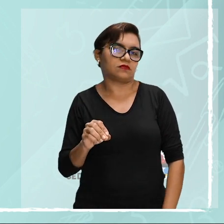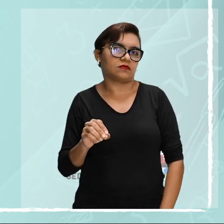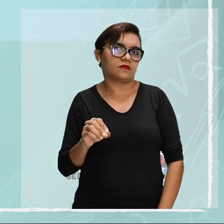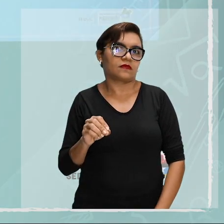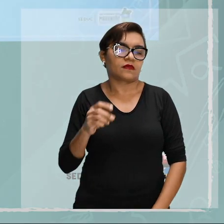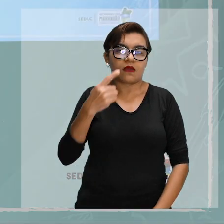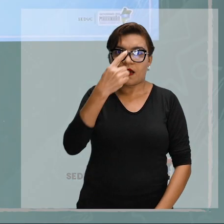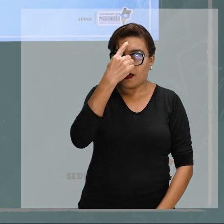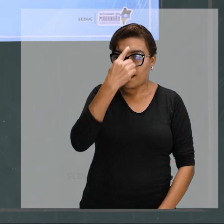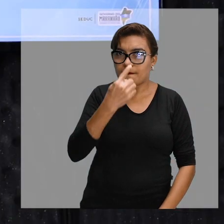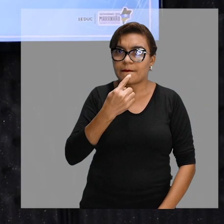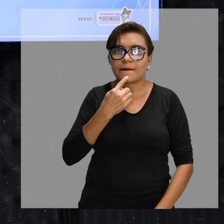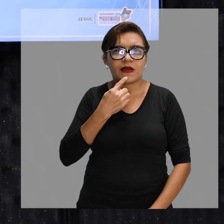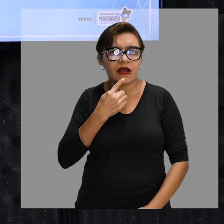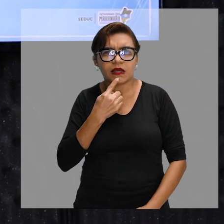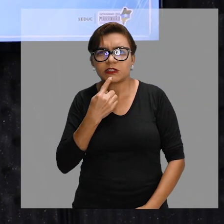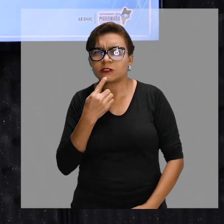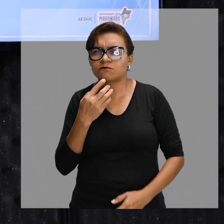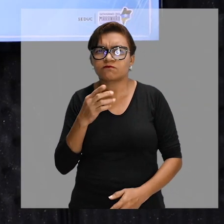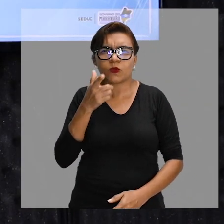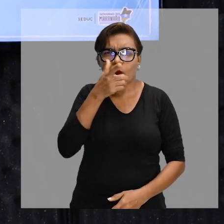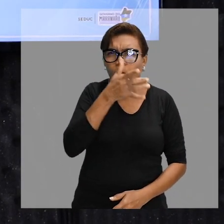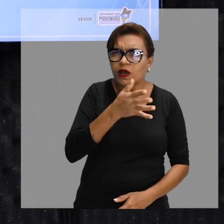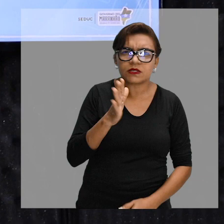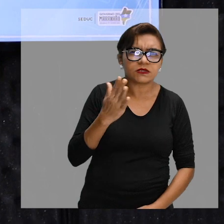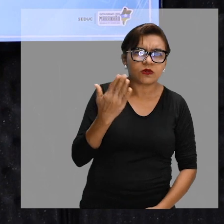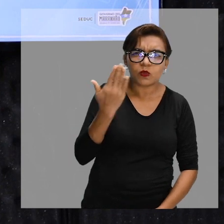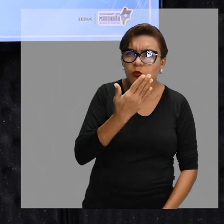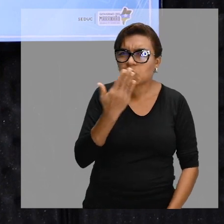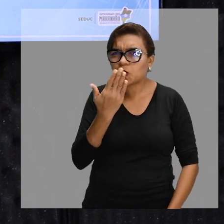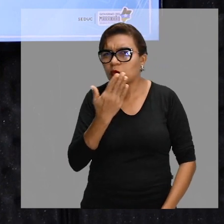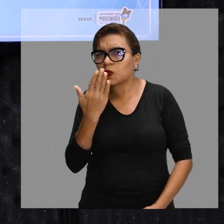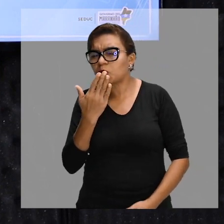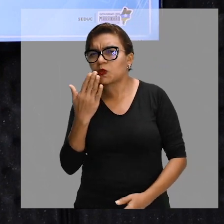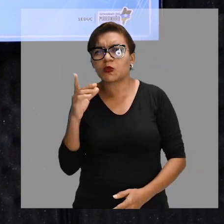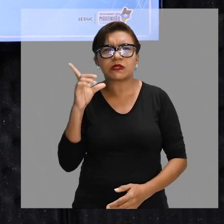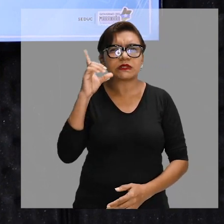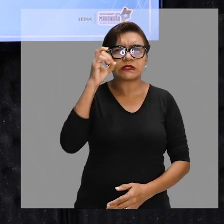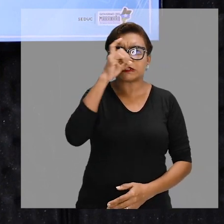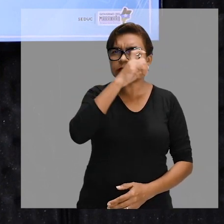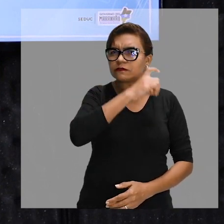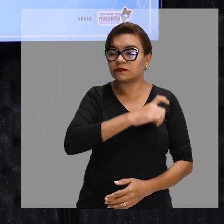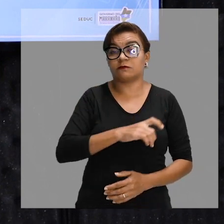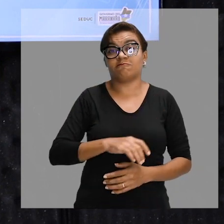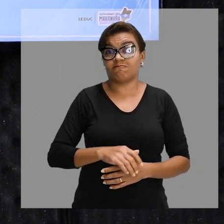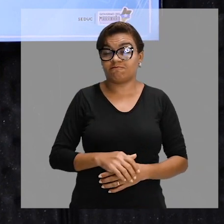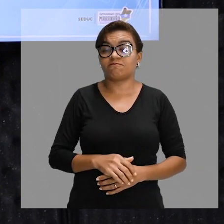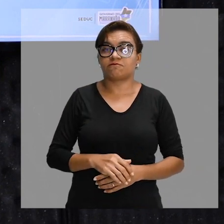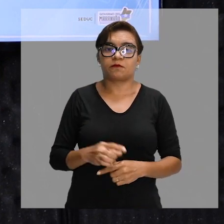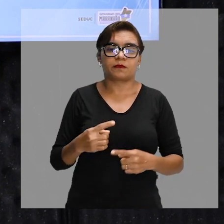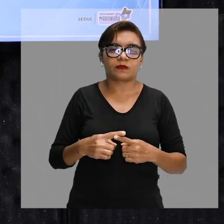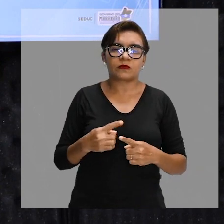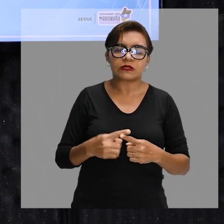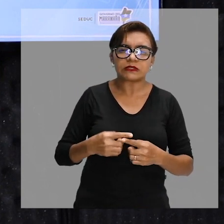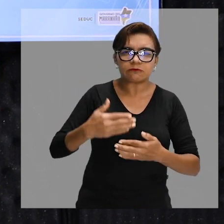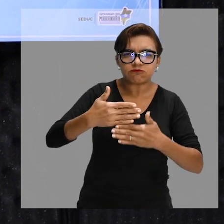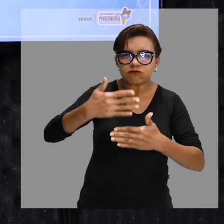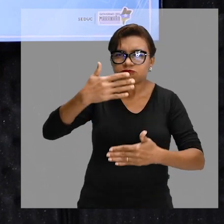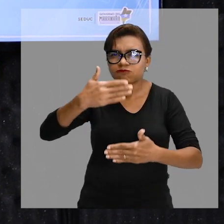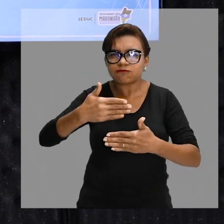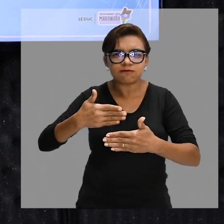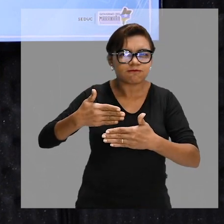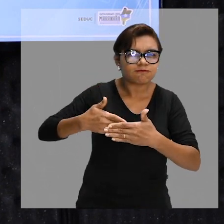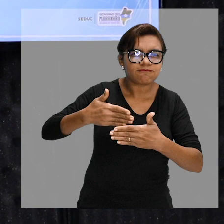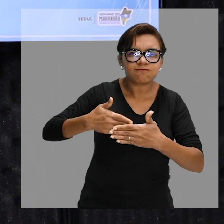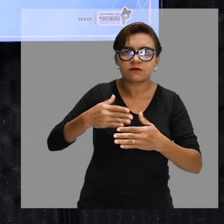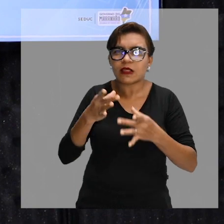clareza, certo? A gente pode até perceber que tem alguma coisa ali, né, após o meio translúcido, porém a gente não consegue